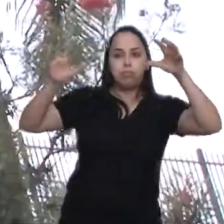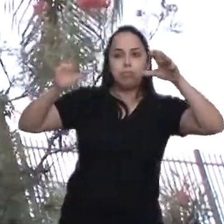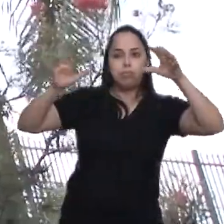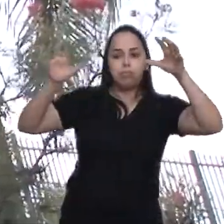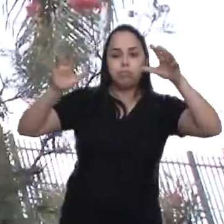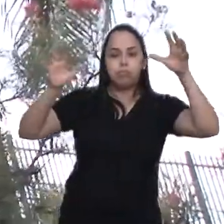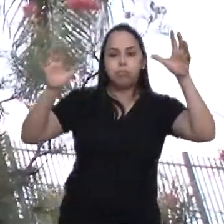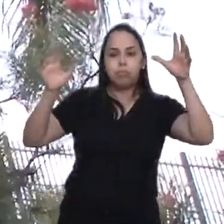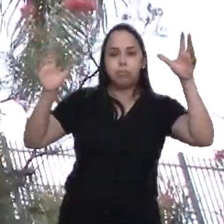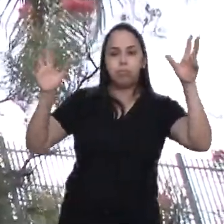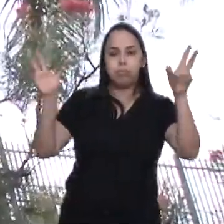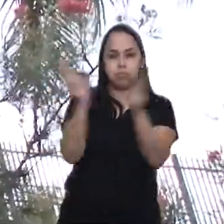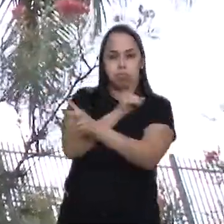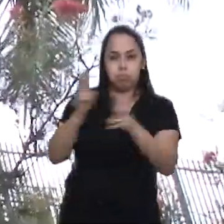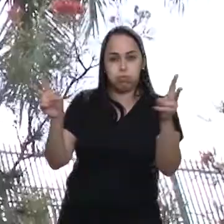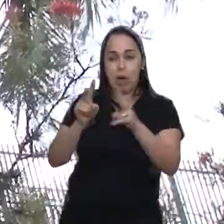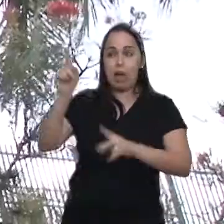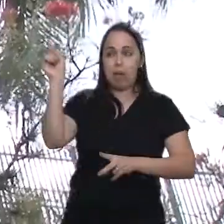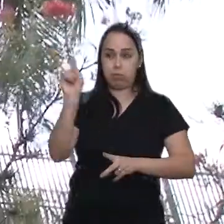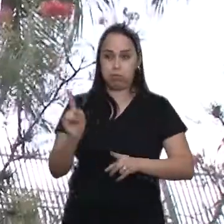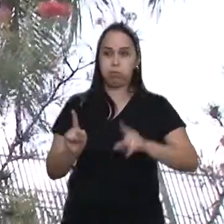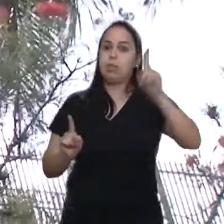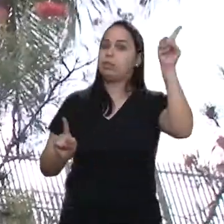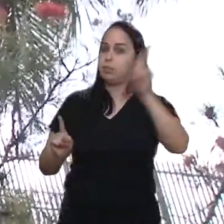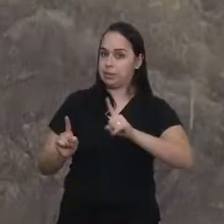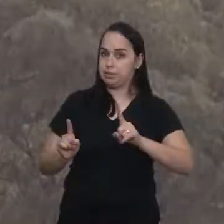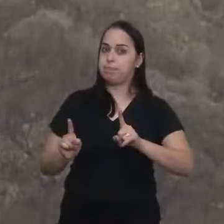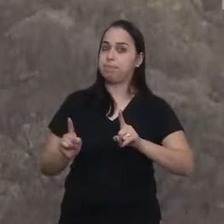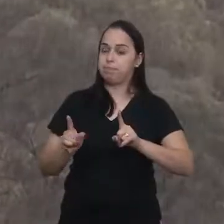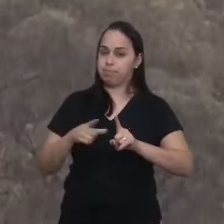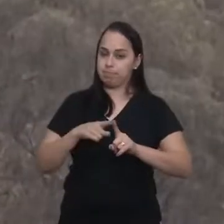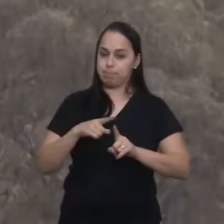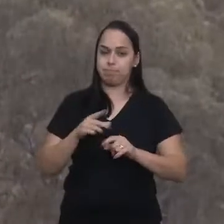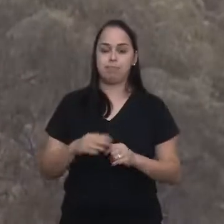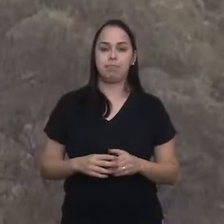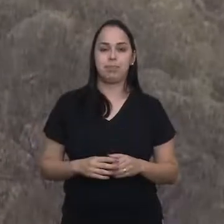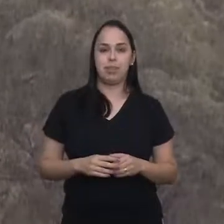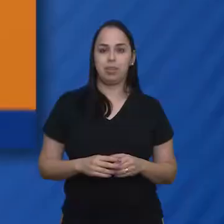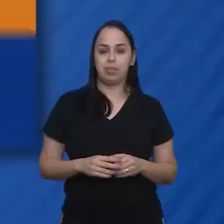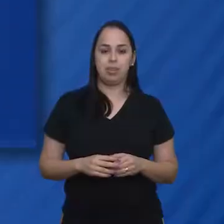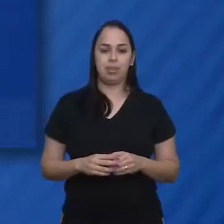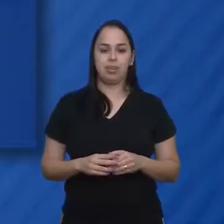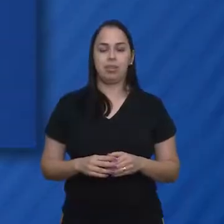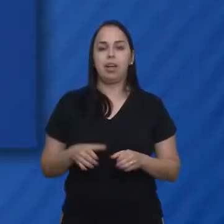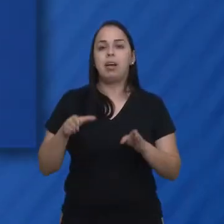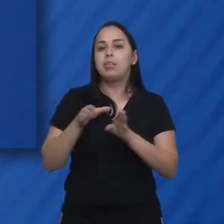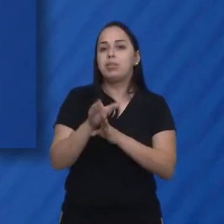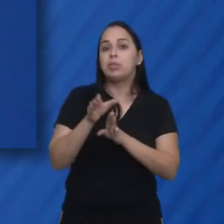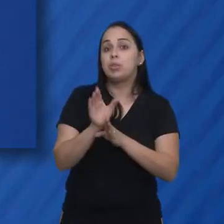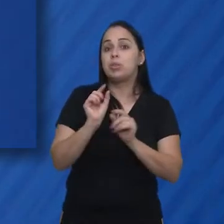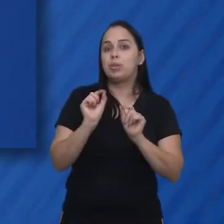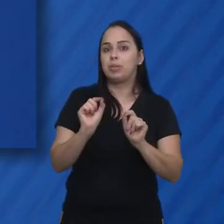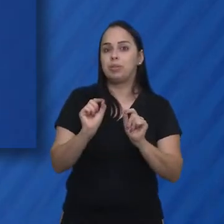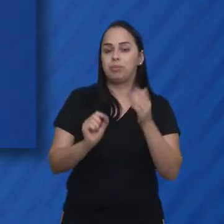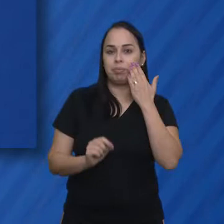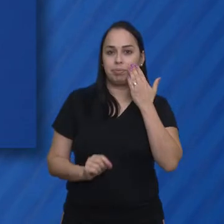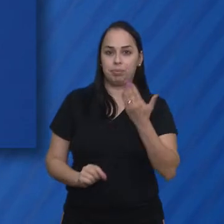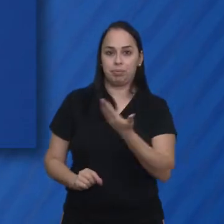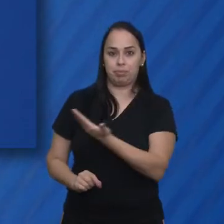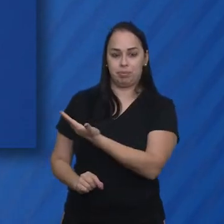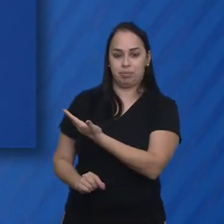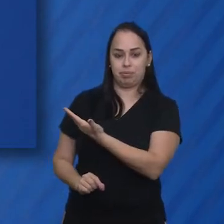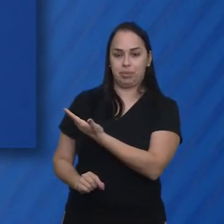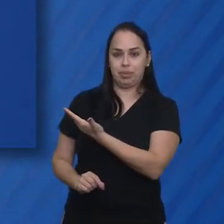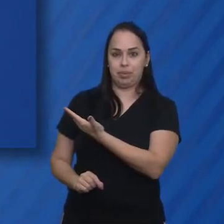algumas tempestades costumam vir acompanhadas de raios e rajadas de ventos. Nesses casos, as orientações